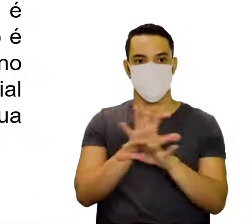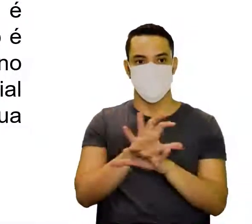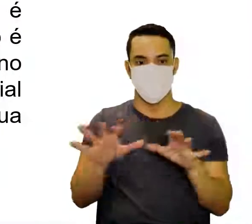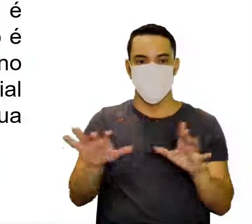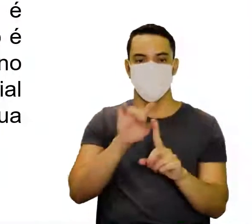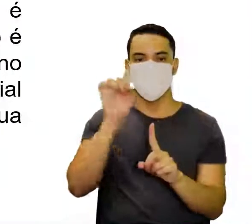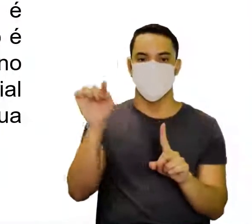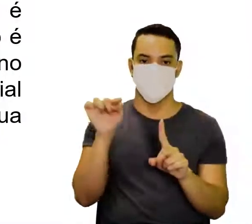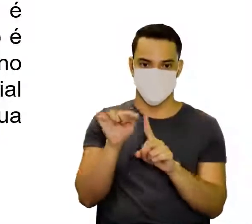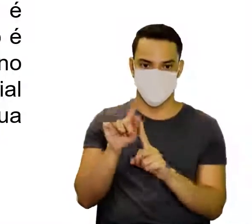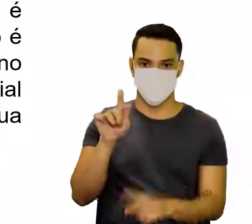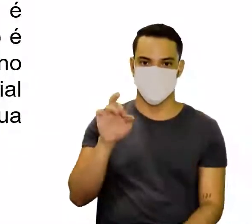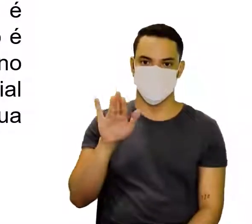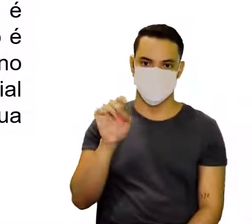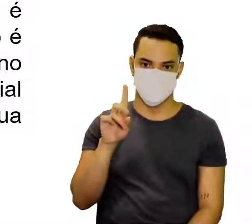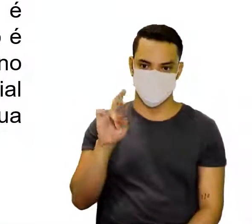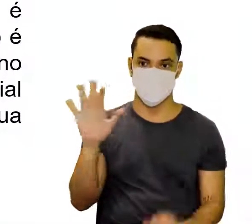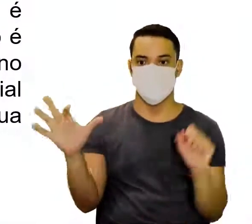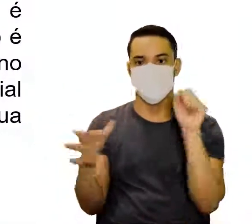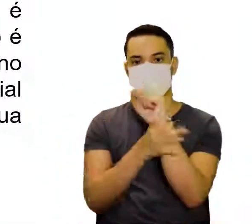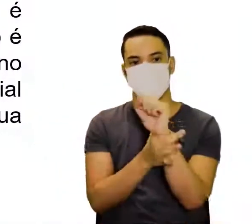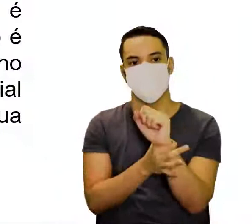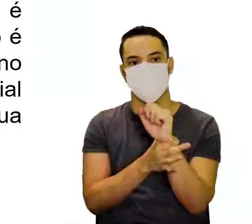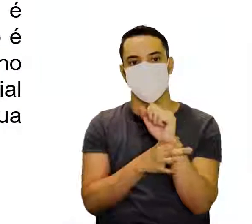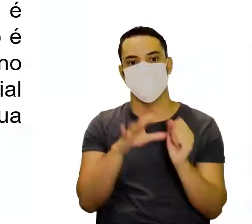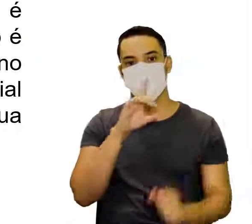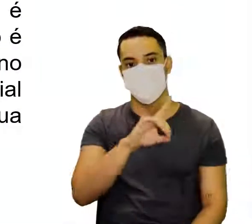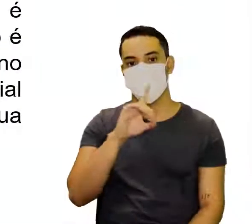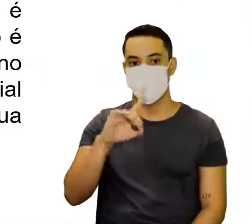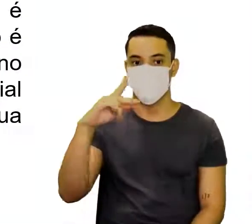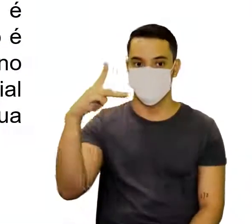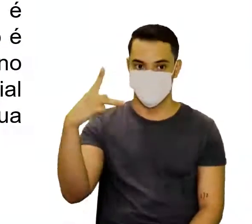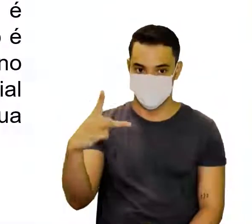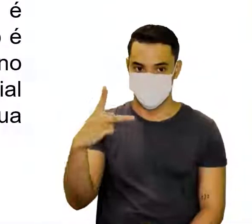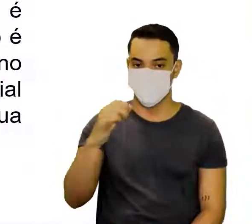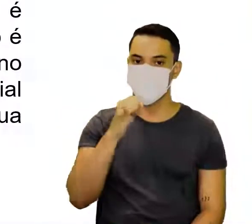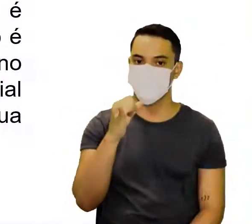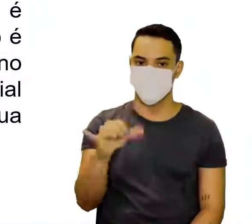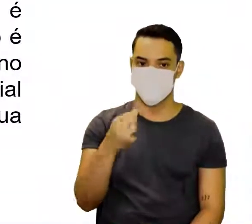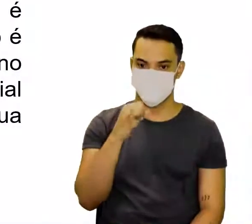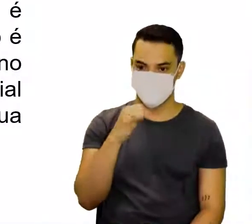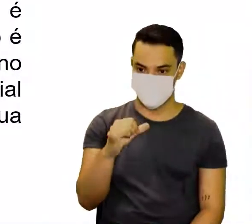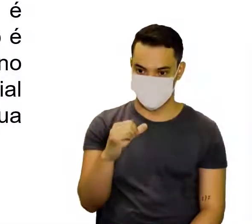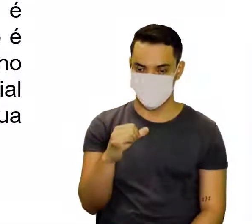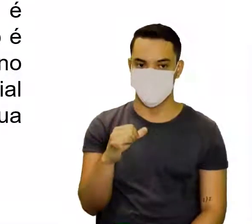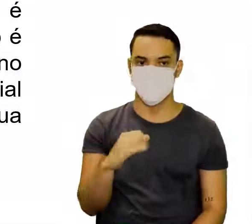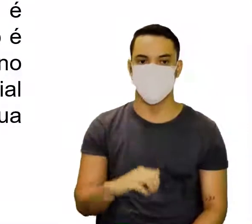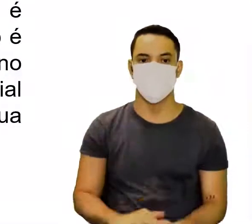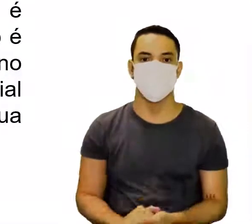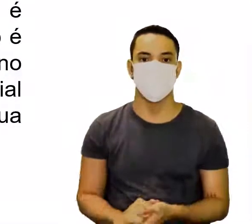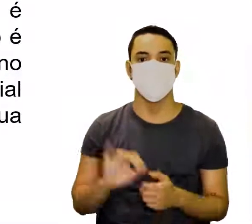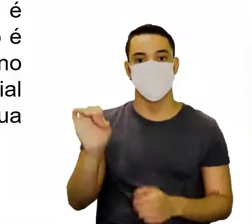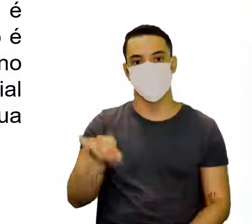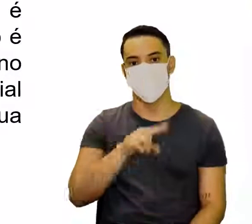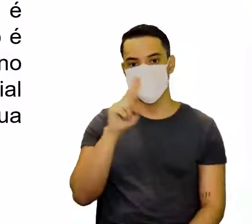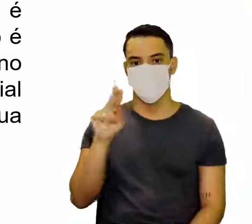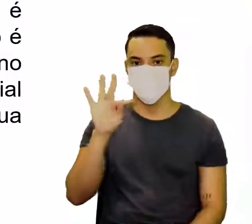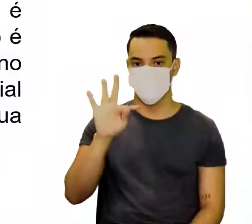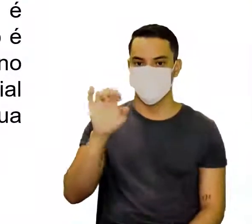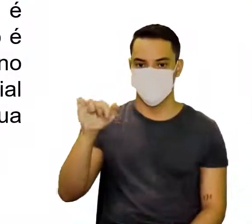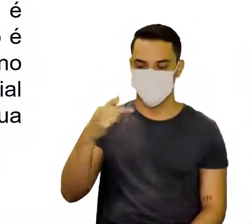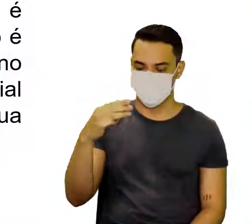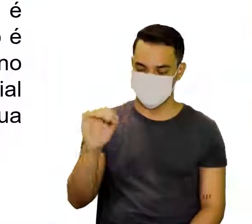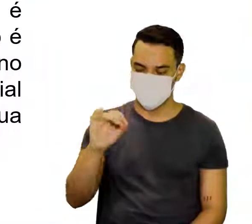de um gerador é garantir que a diferença de potencial elétrico, DDP, ou tensão